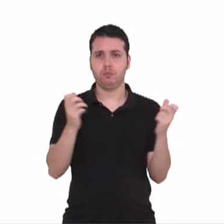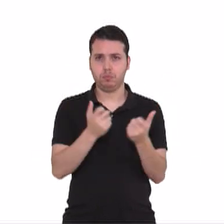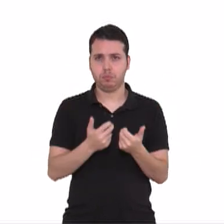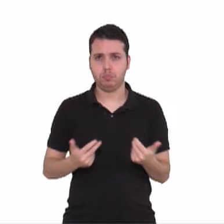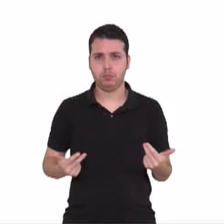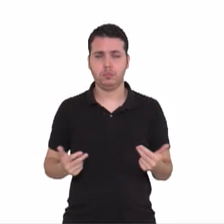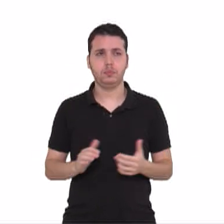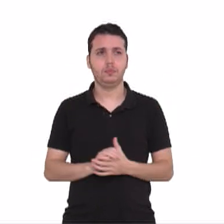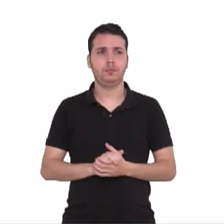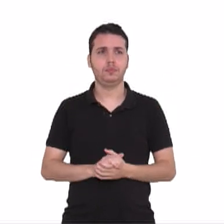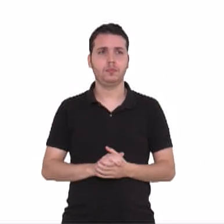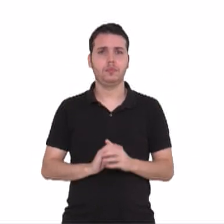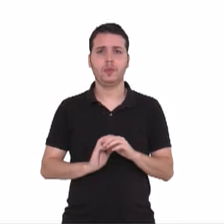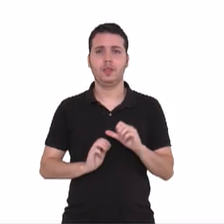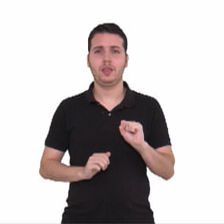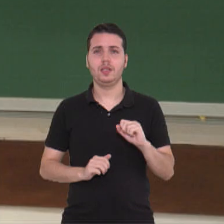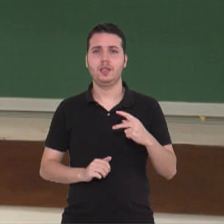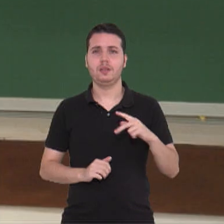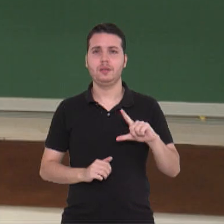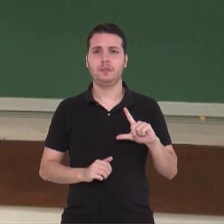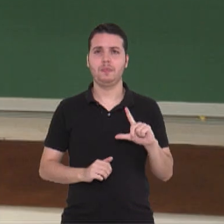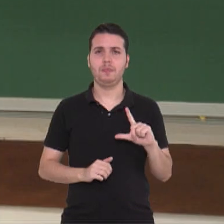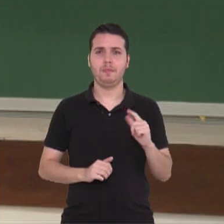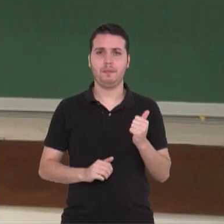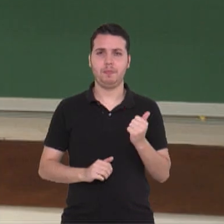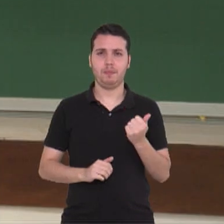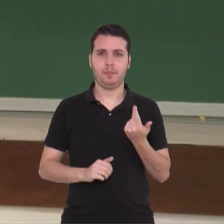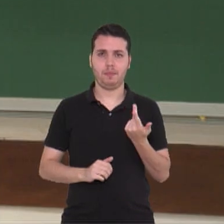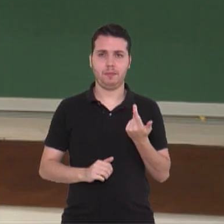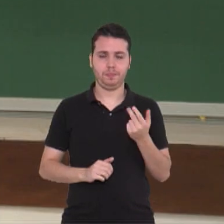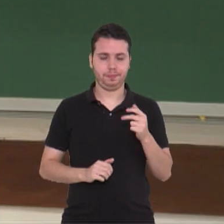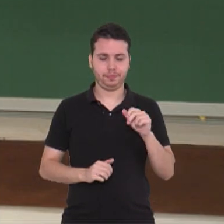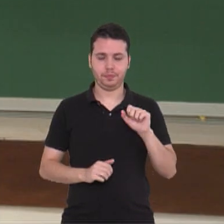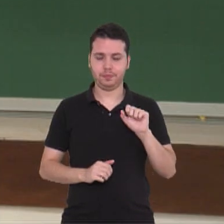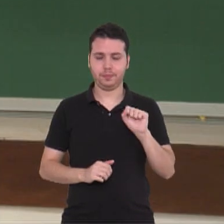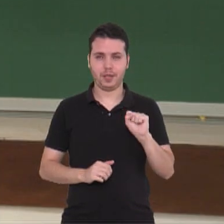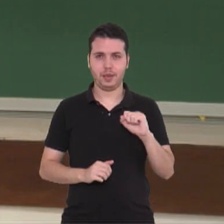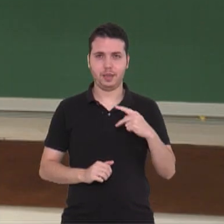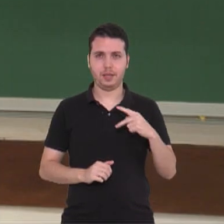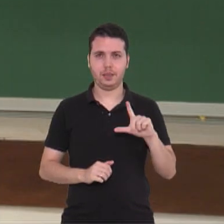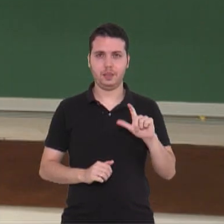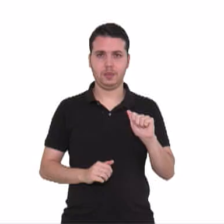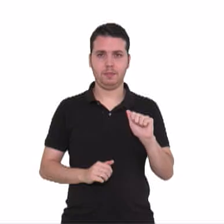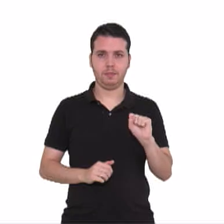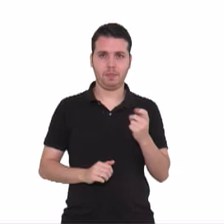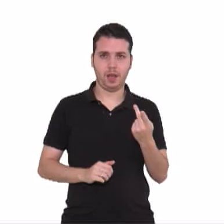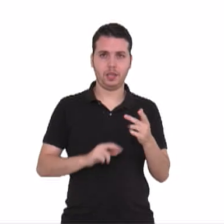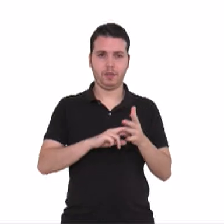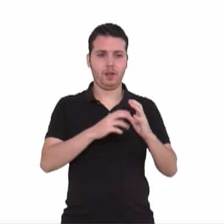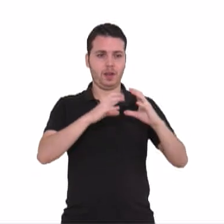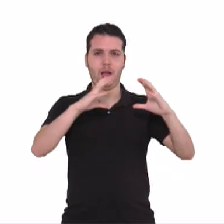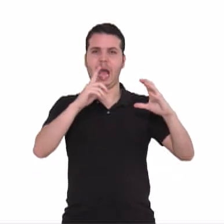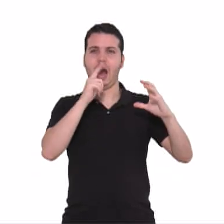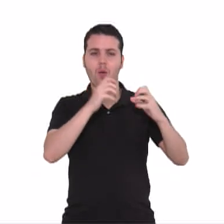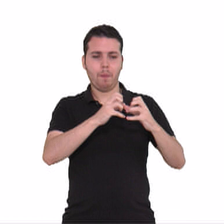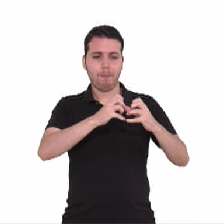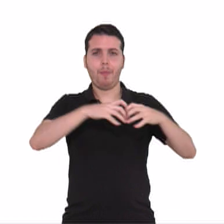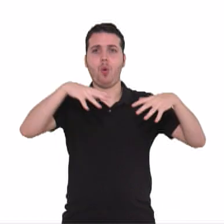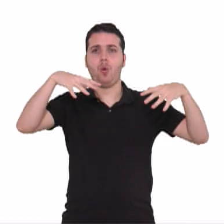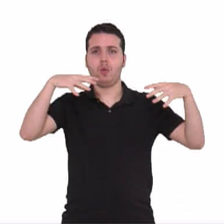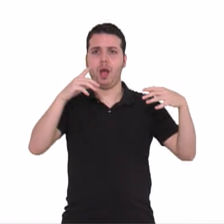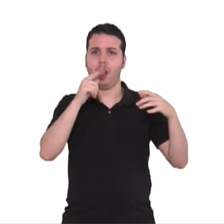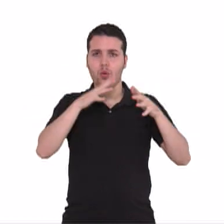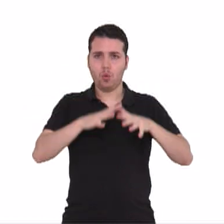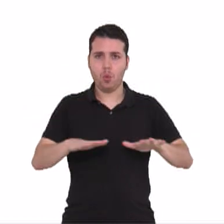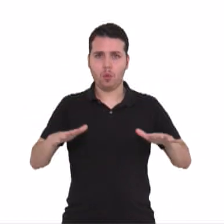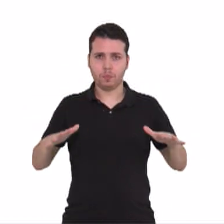Pode ser estourando uma bomba. Splash. Uma água que está escorrendo ou que estourou um balão de água. Porque ele remete, esse splash, eu acredito